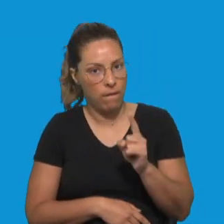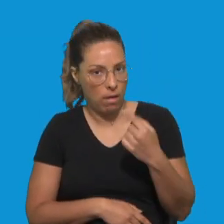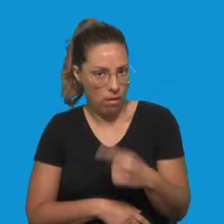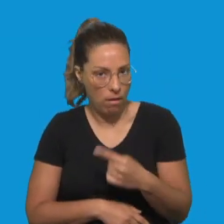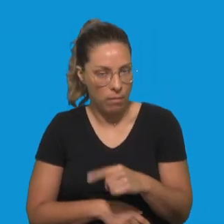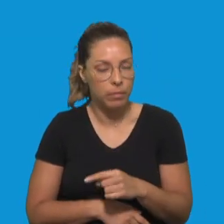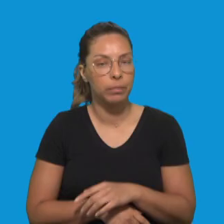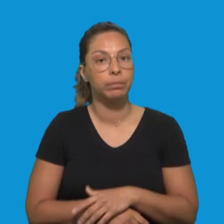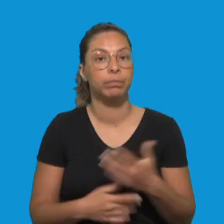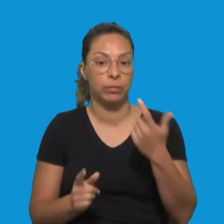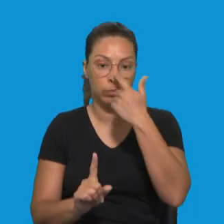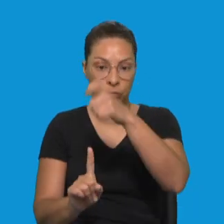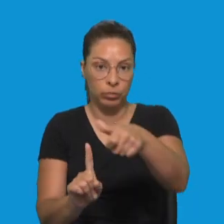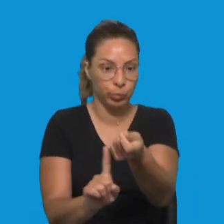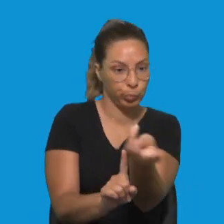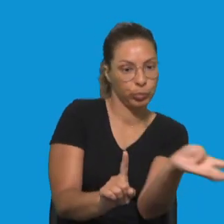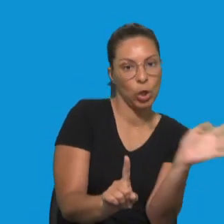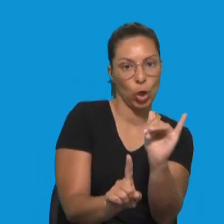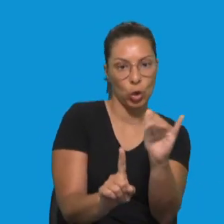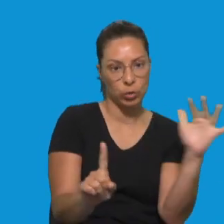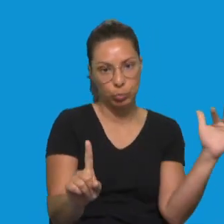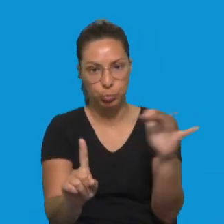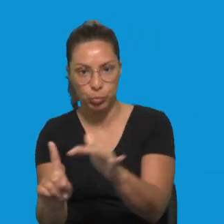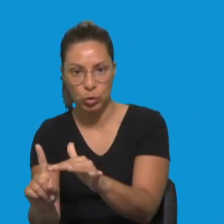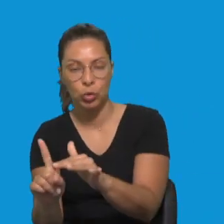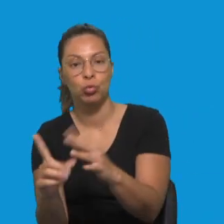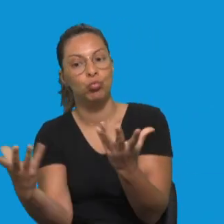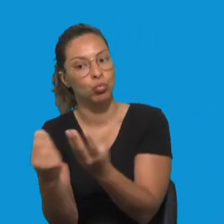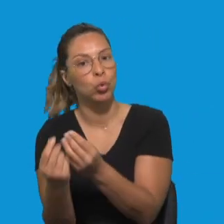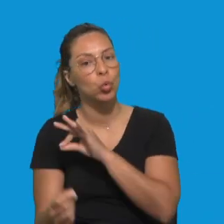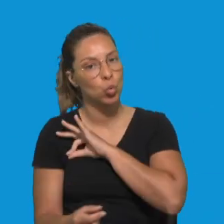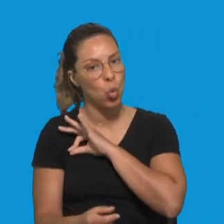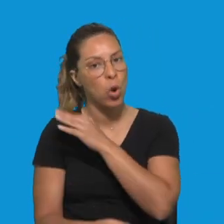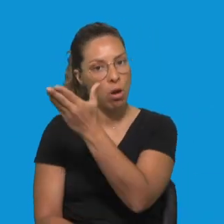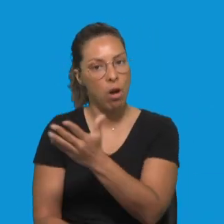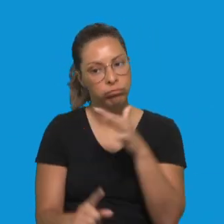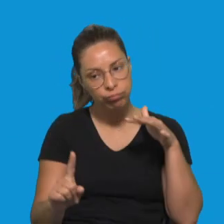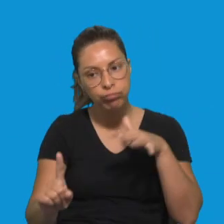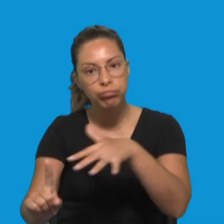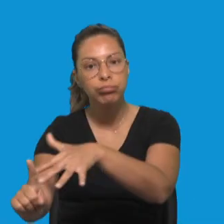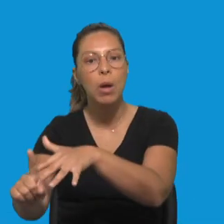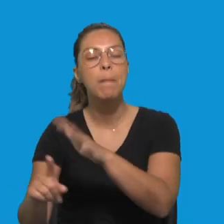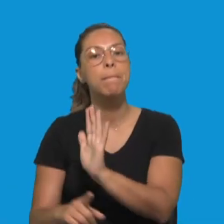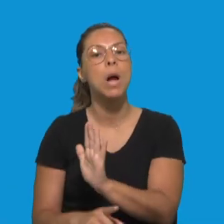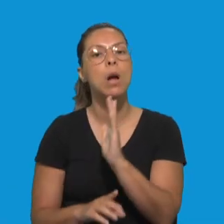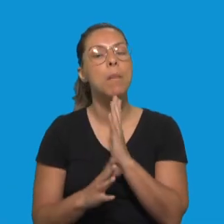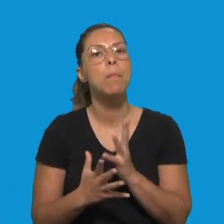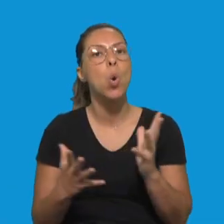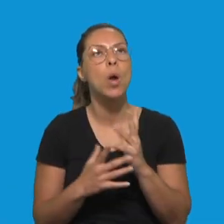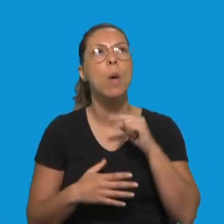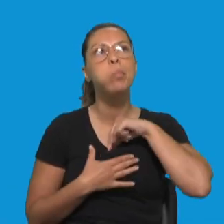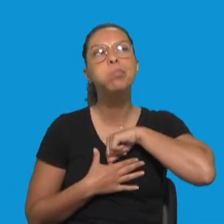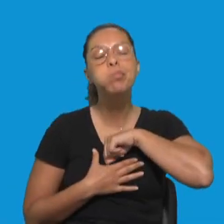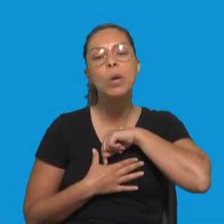os discípulos fizeram a experiência com o Senhor, mas ainda mantinham muito daquilo que eram as suas